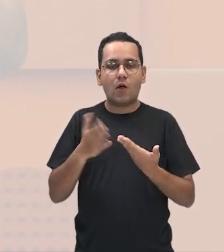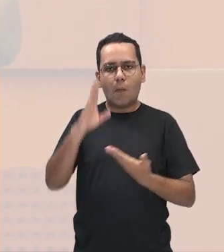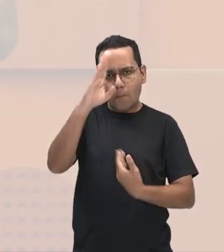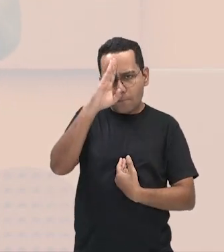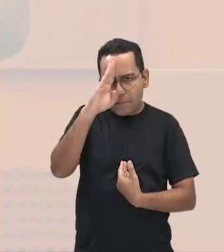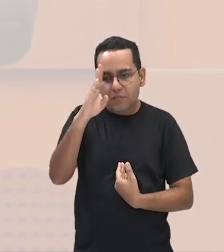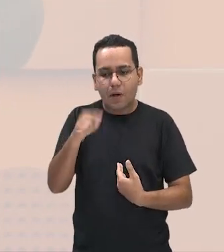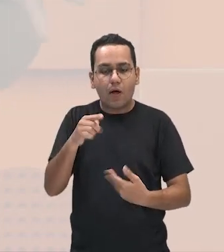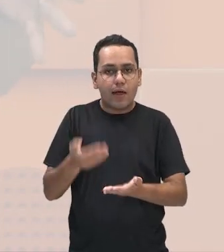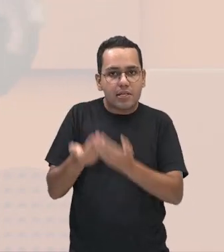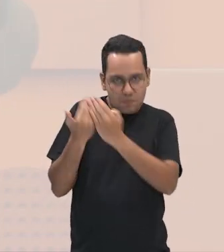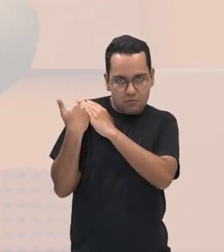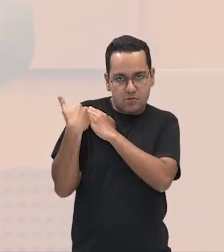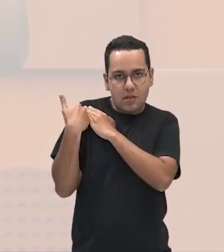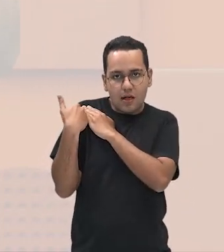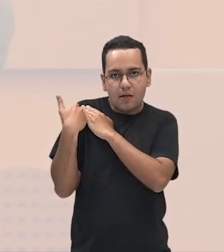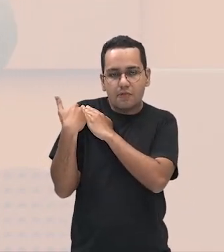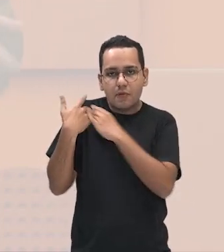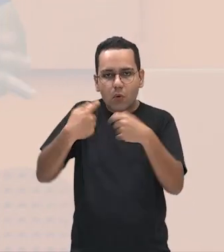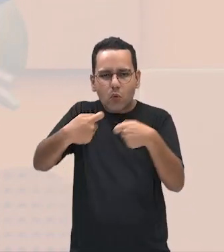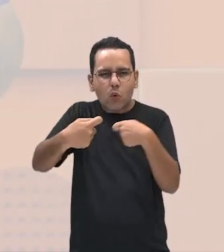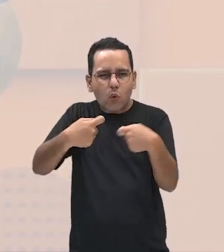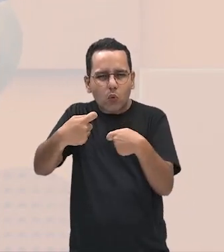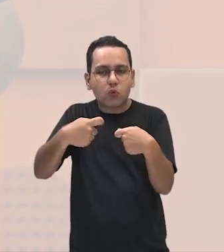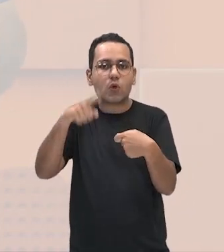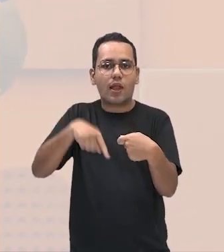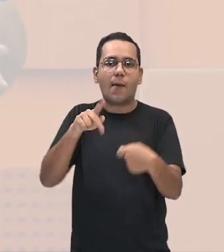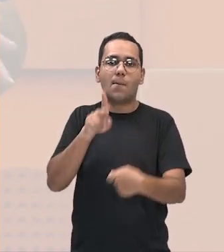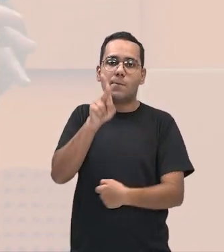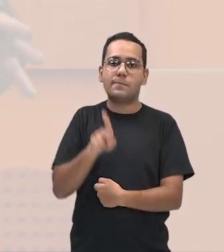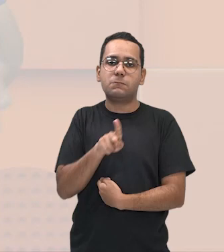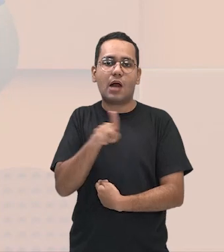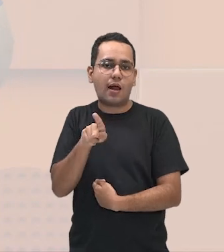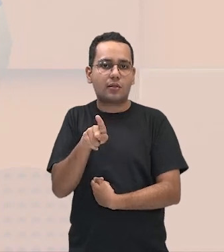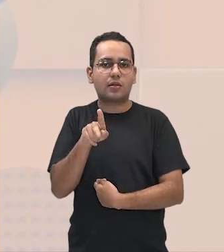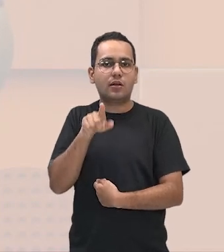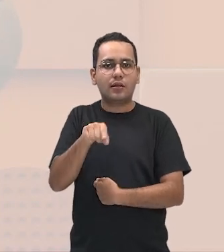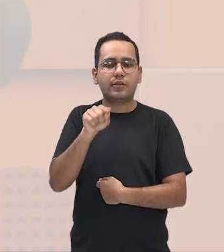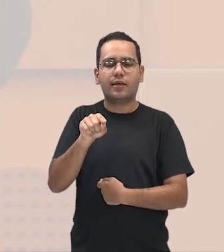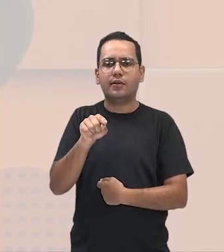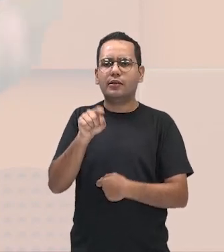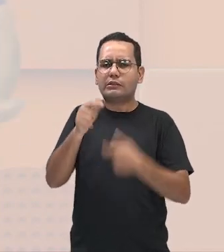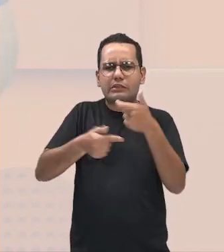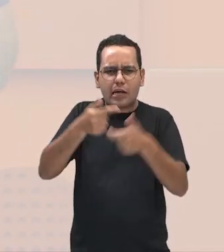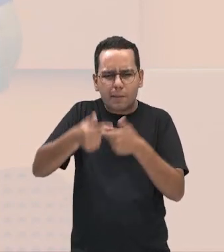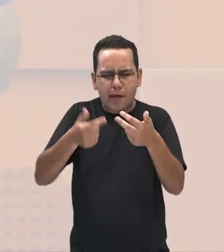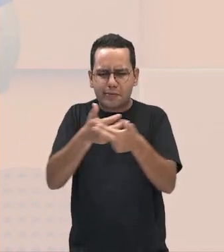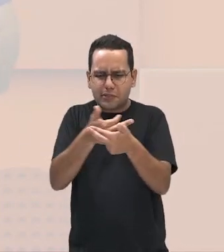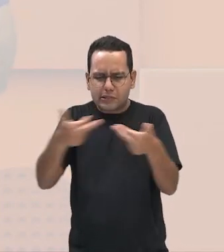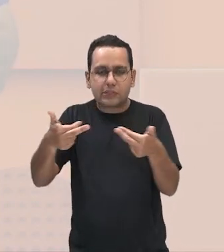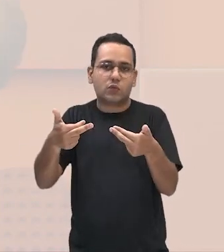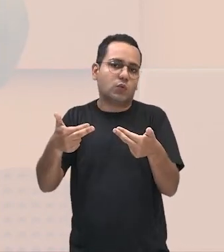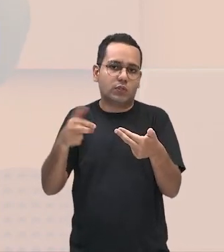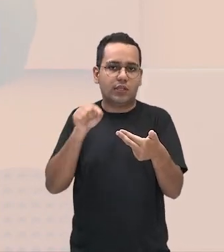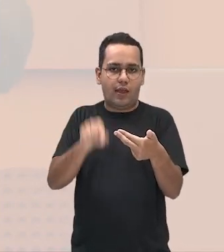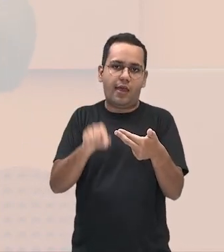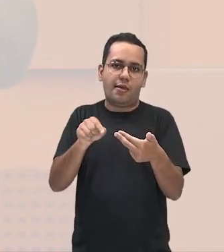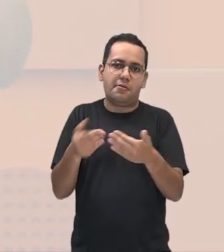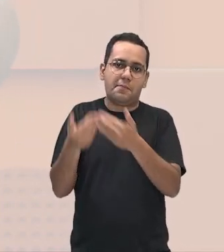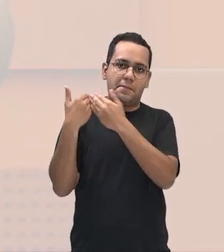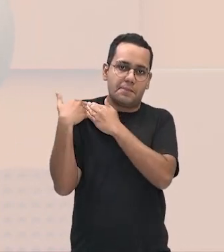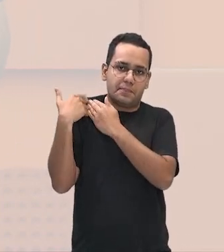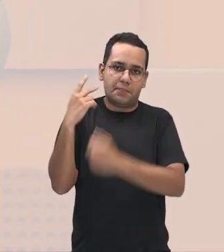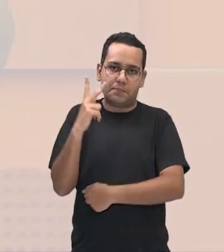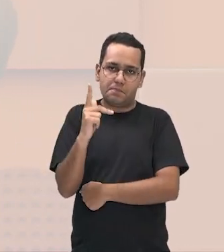são responsáveis aí por tocar então toda essa parte do trabalho ligada então à Igreja Católica. Olha só, nós